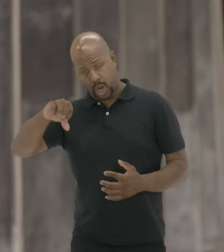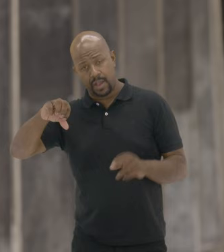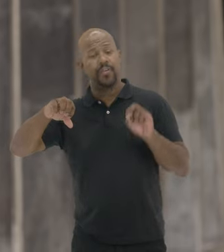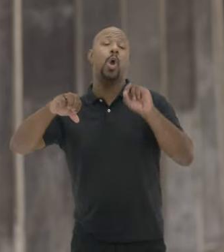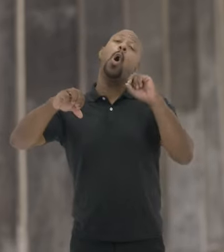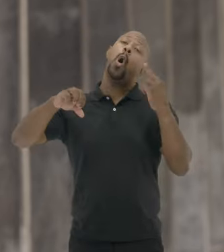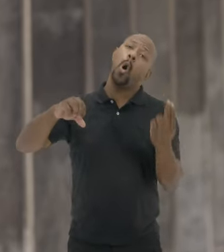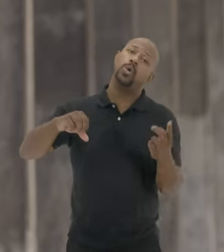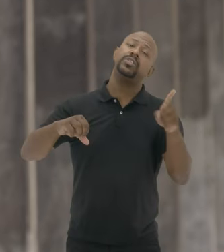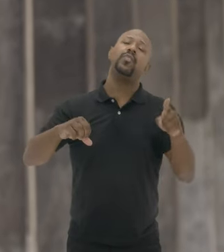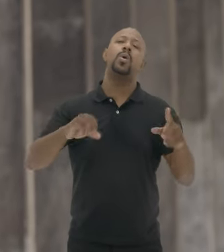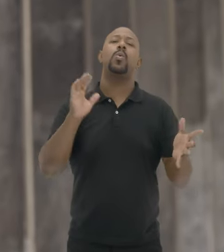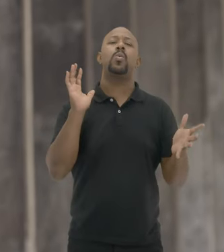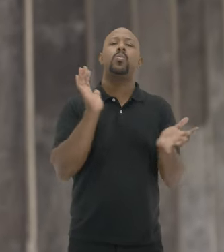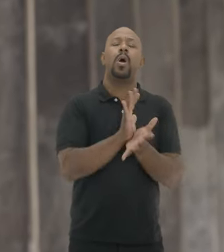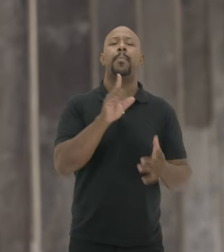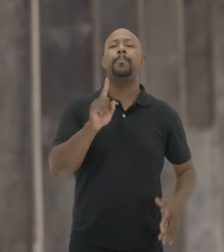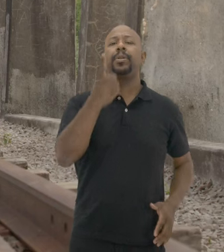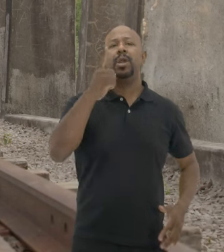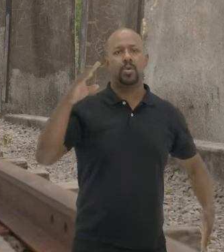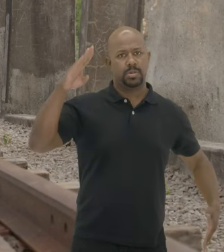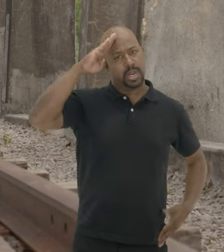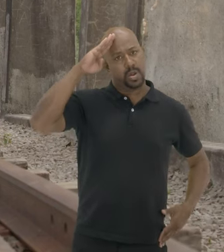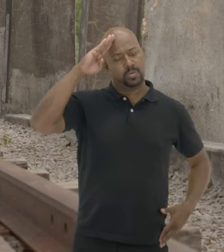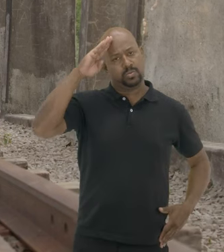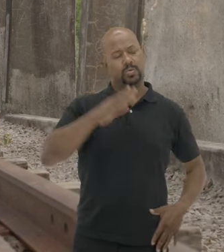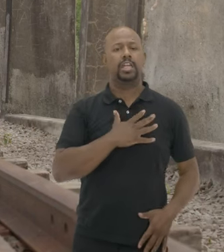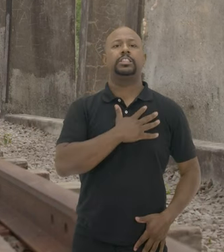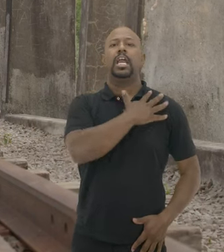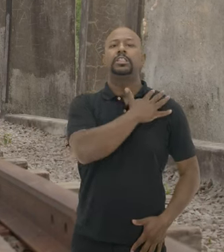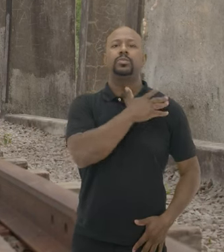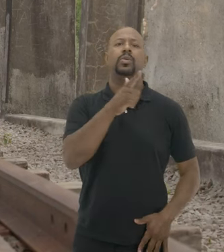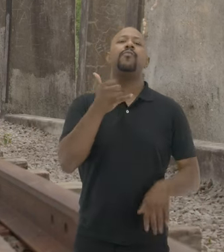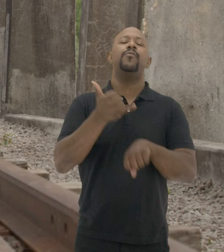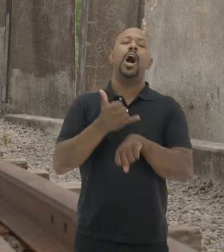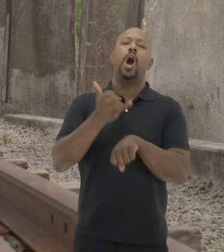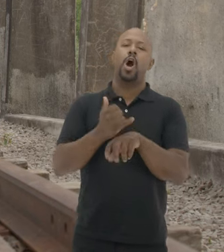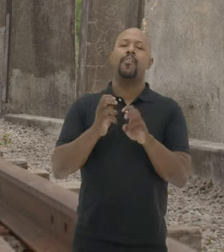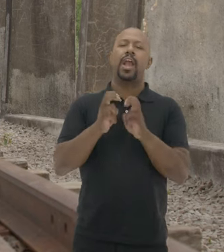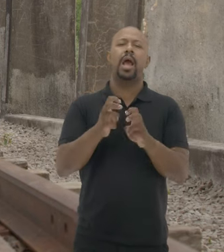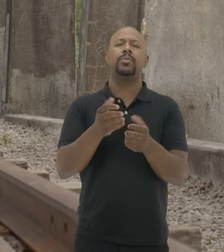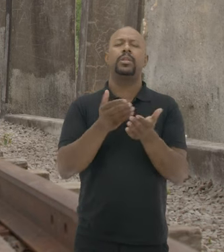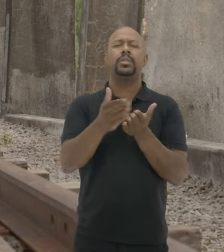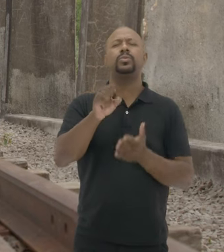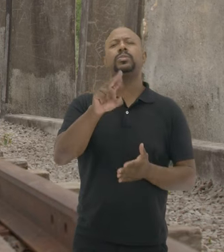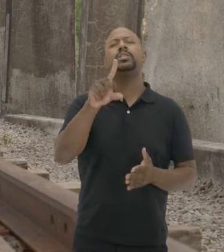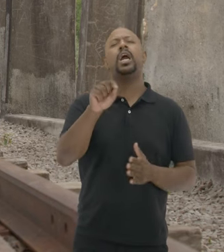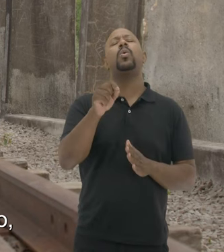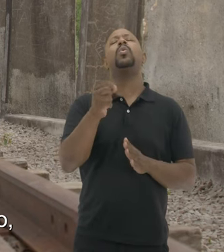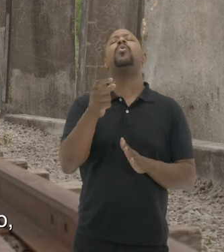ou se foi o Batalhão Primeiro Batalhão de do exército Ferroviário no início do século